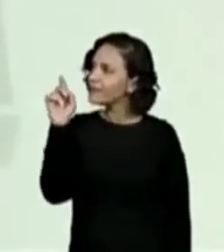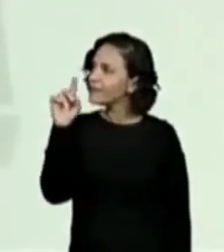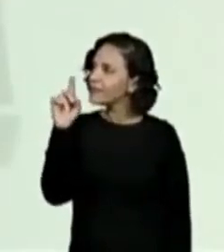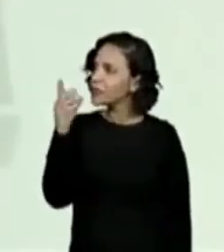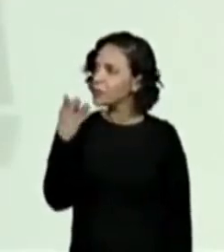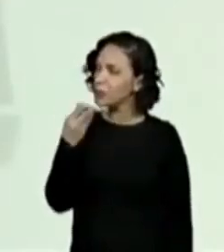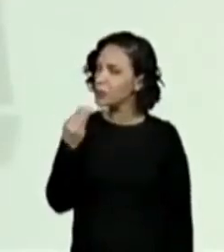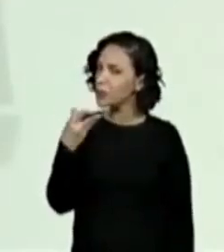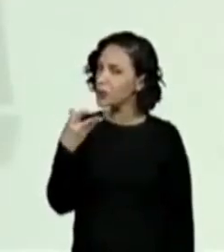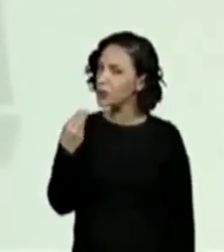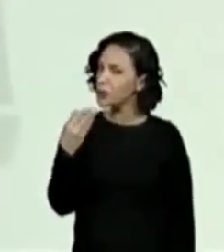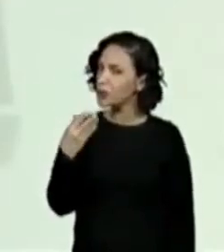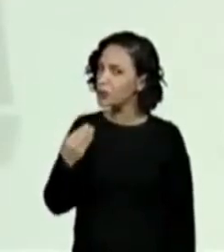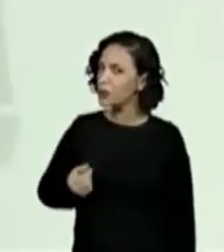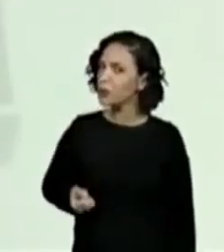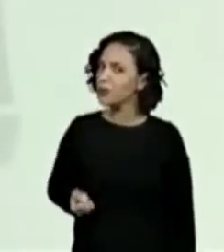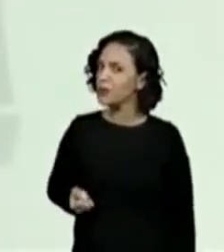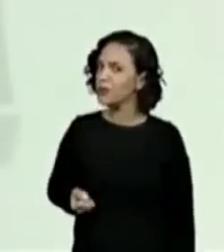Bastante, hein?